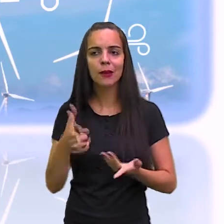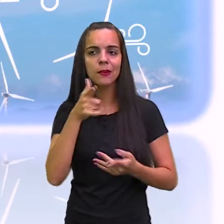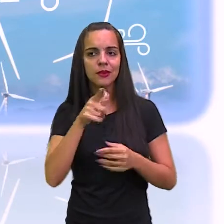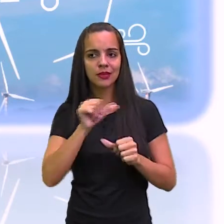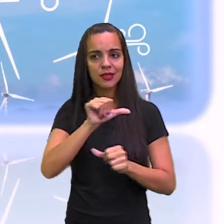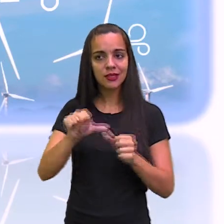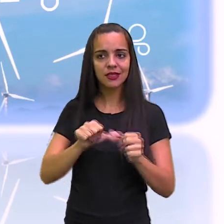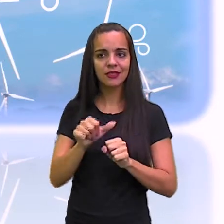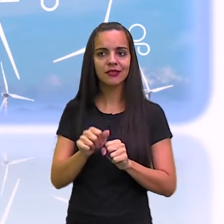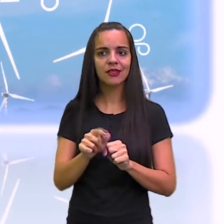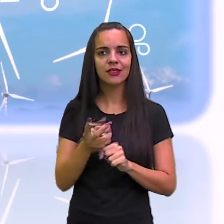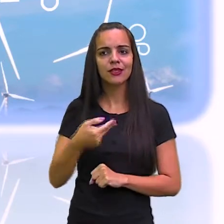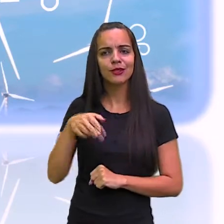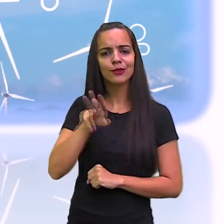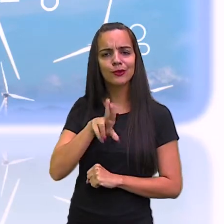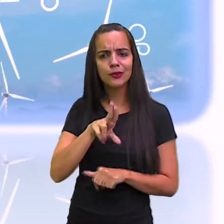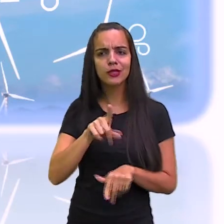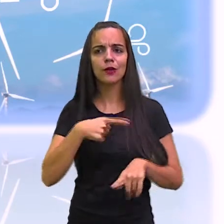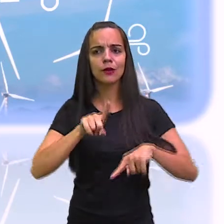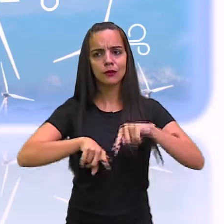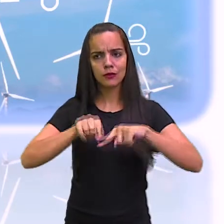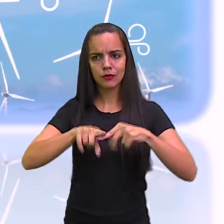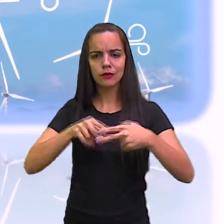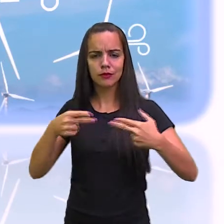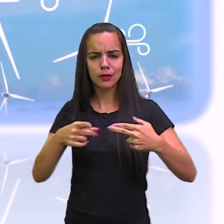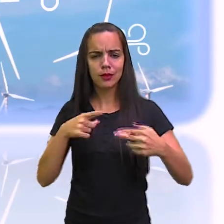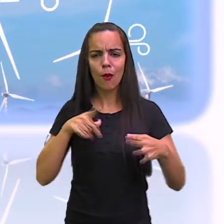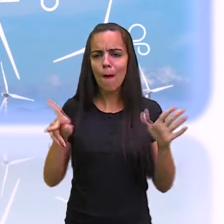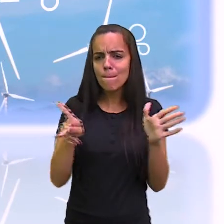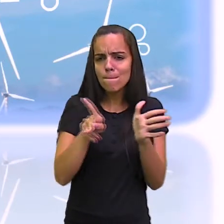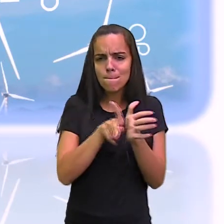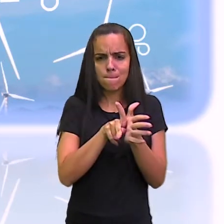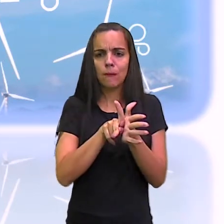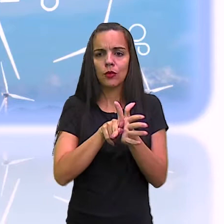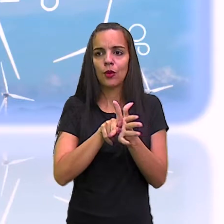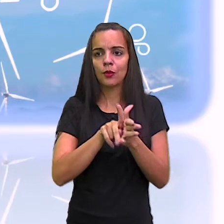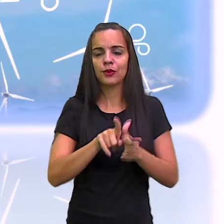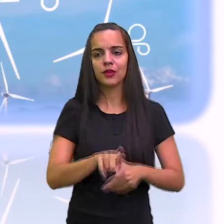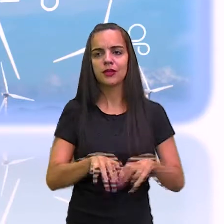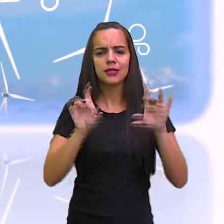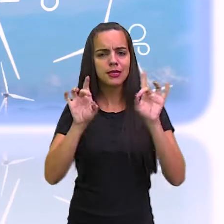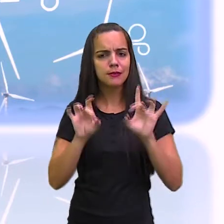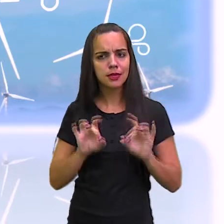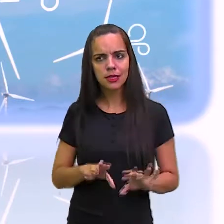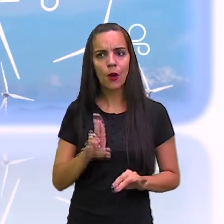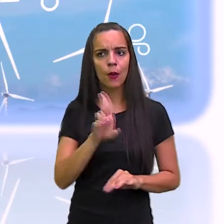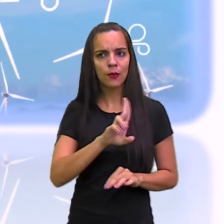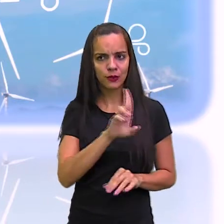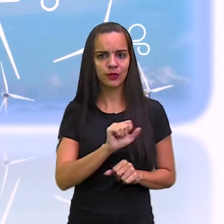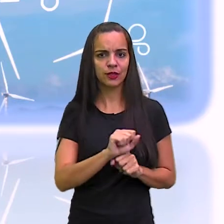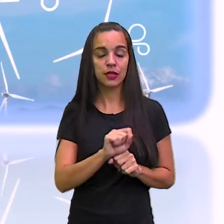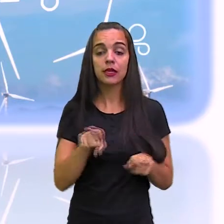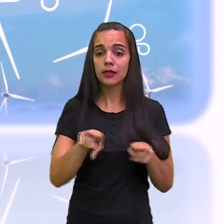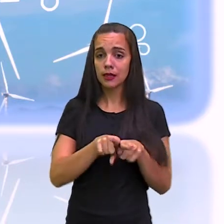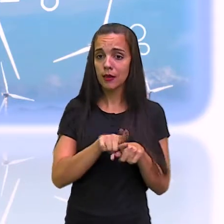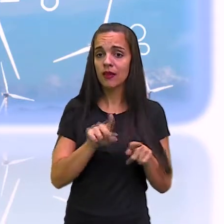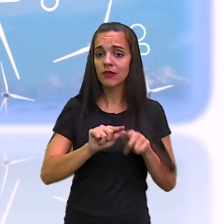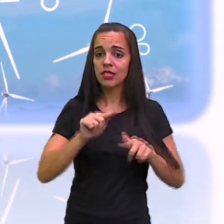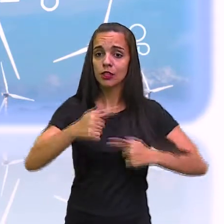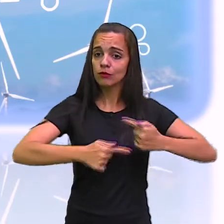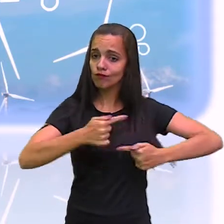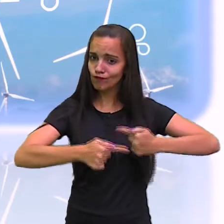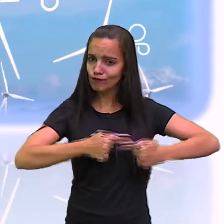o uso de equipamentos específicos. O vento é usado como gerador de